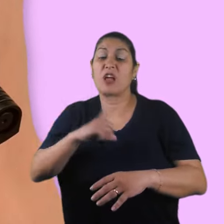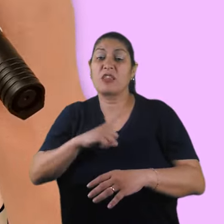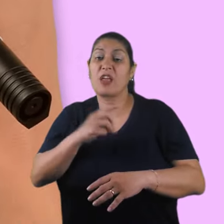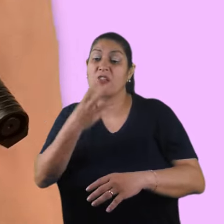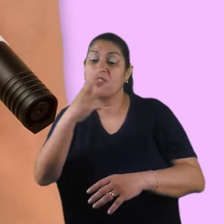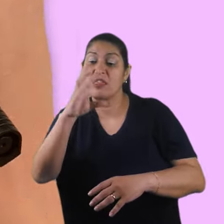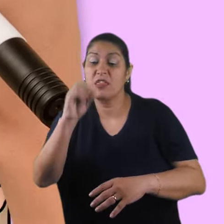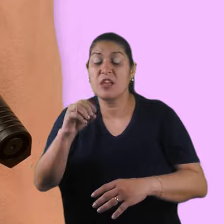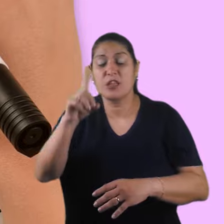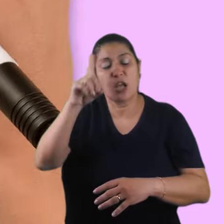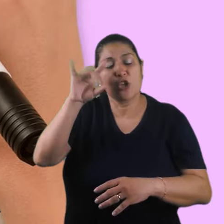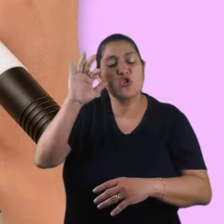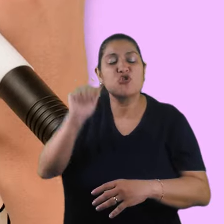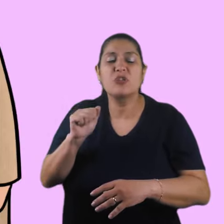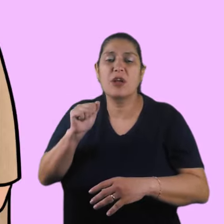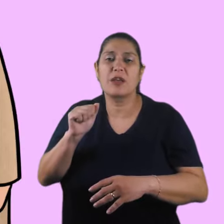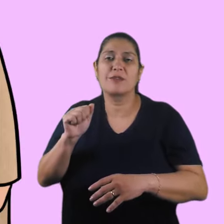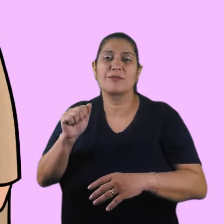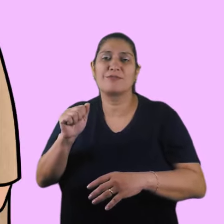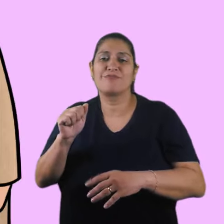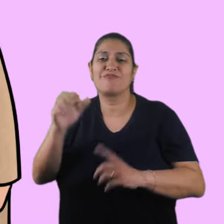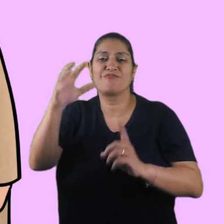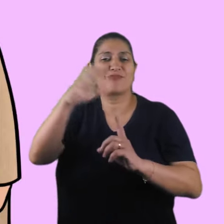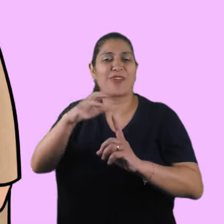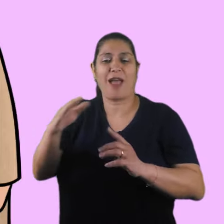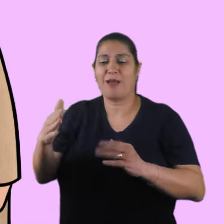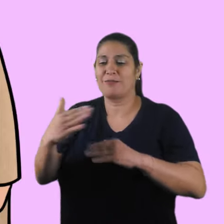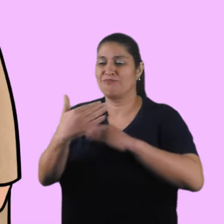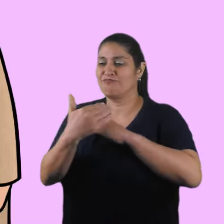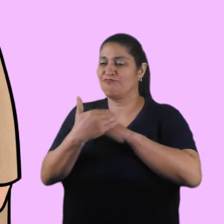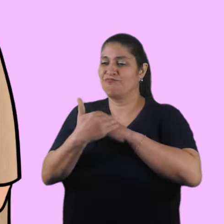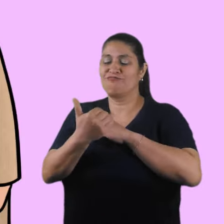Já tem 30 dias que o rei não me chama.